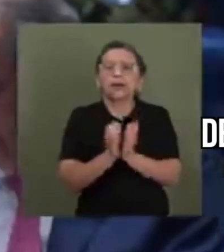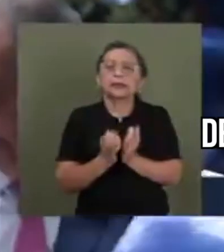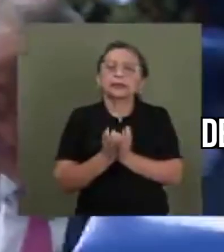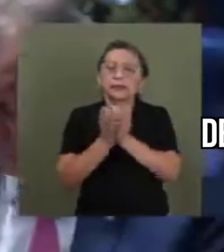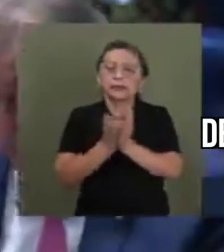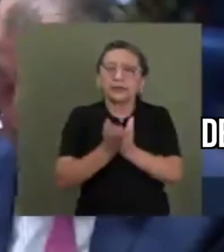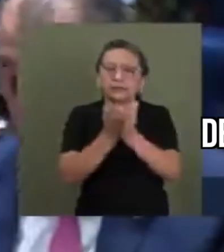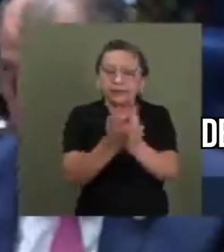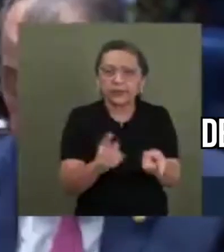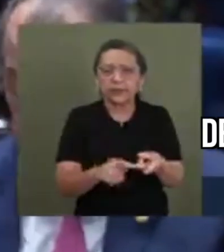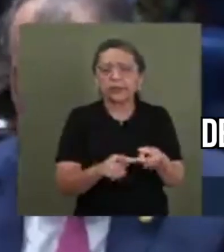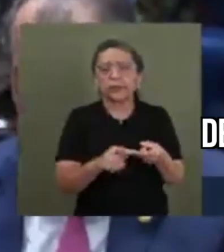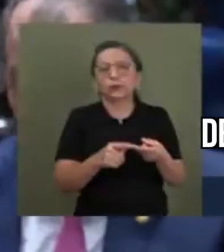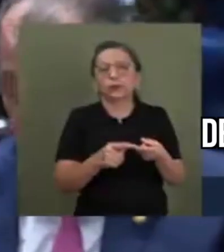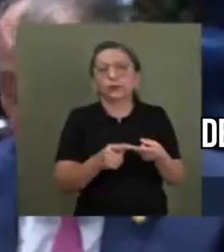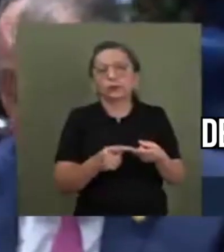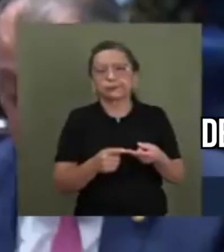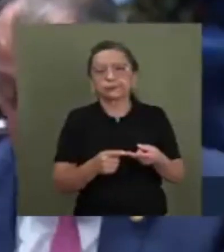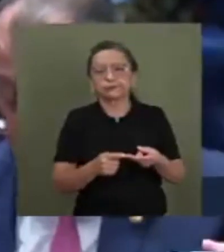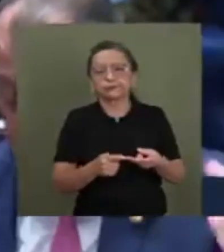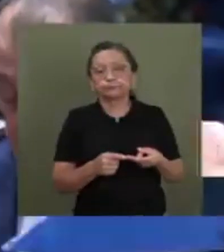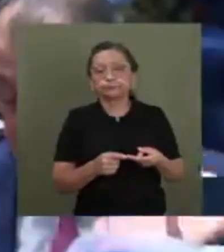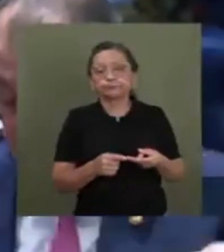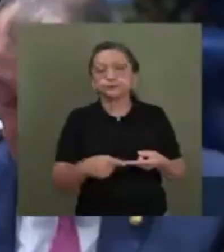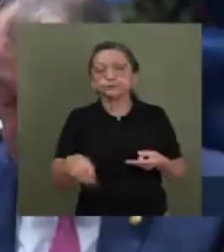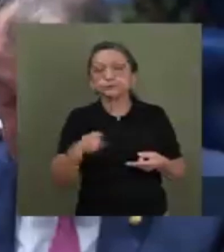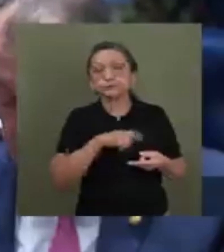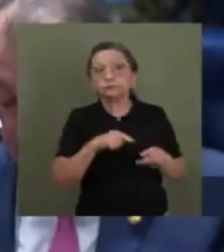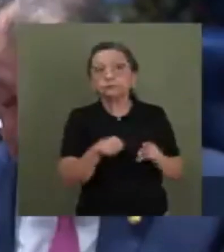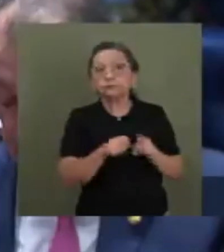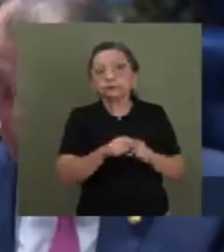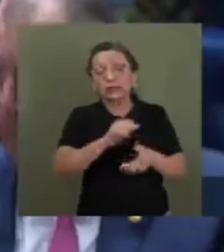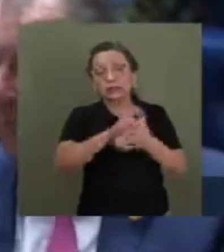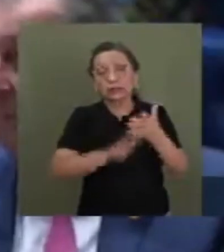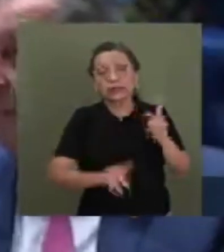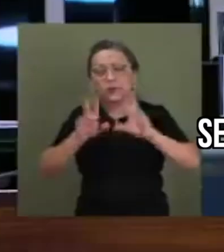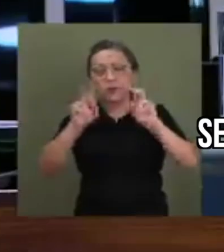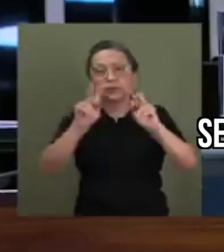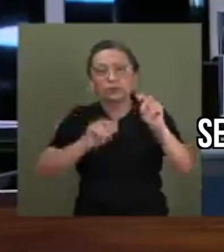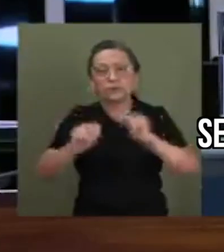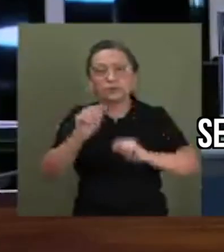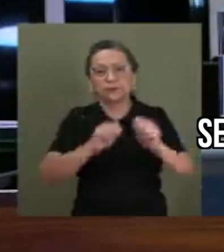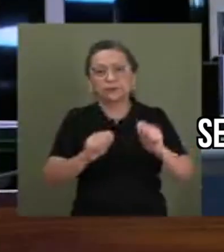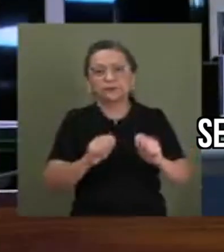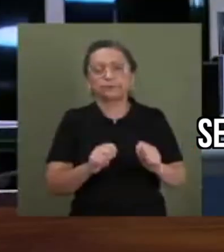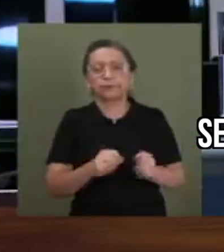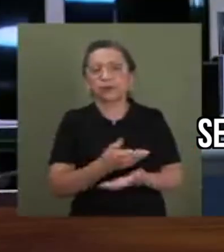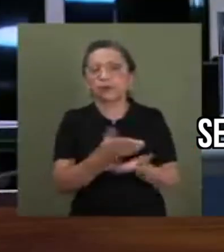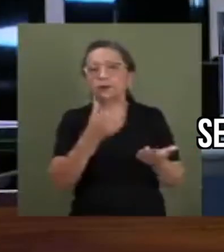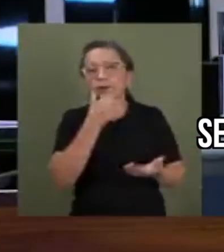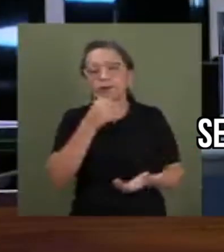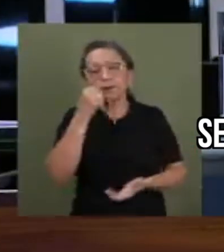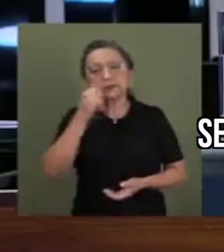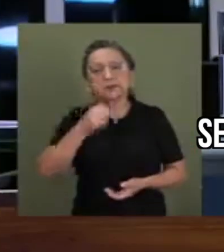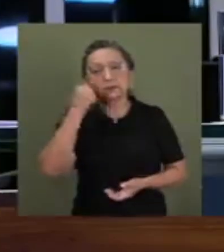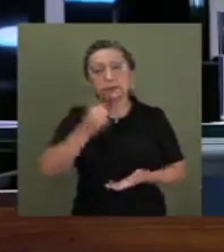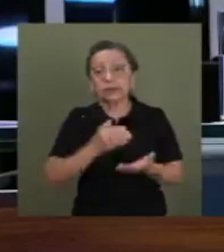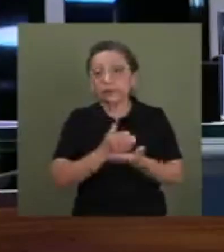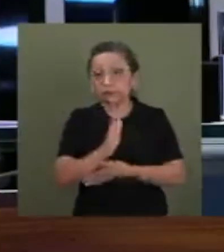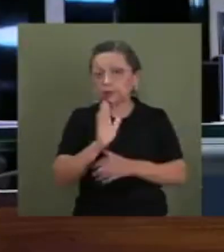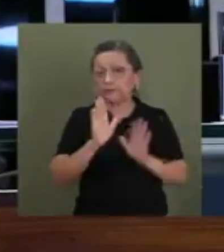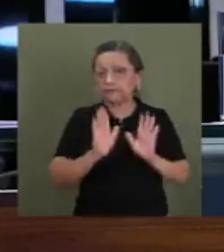navegação fluvial e de navegação marítima, inclusive nas atividades econômicas. Senhoras e senhores senadores que o